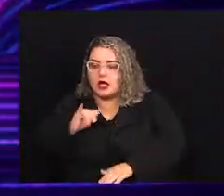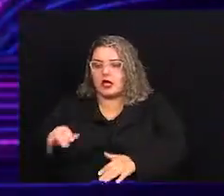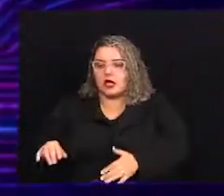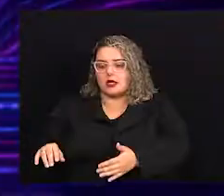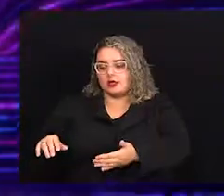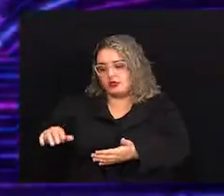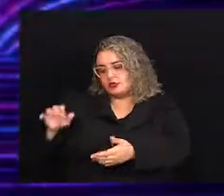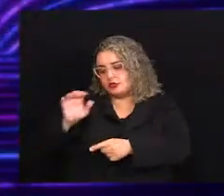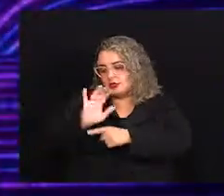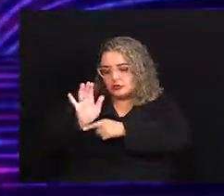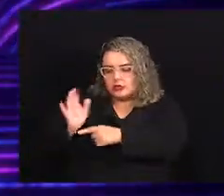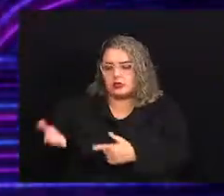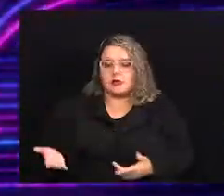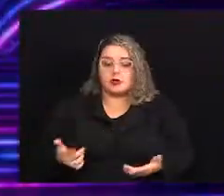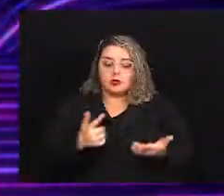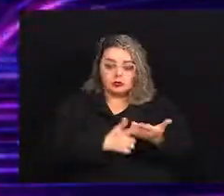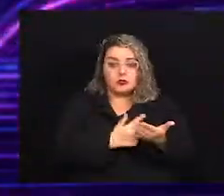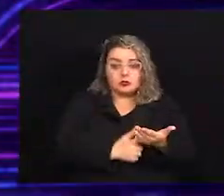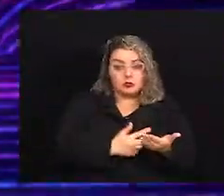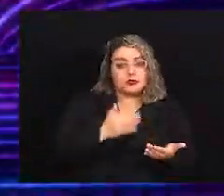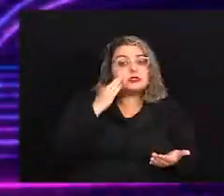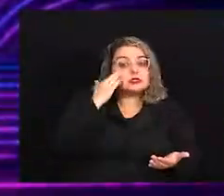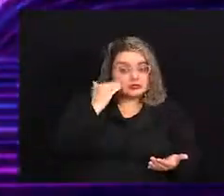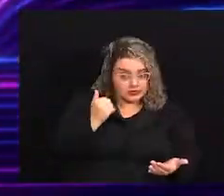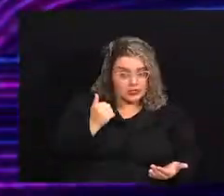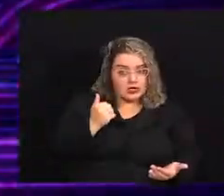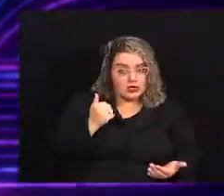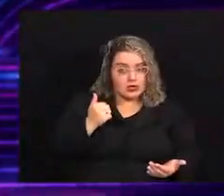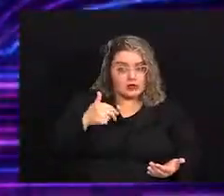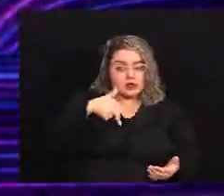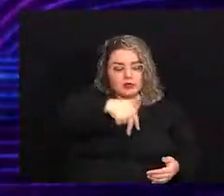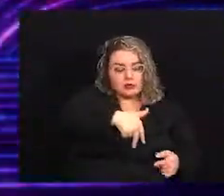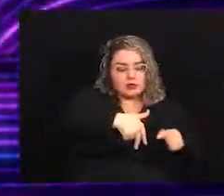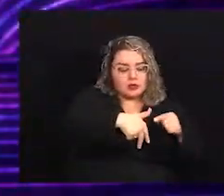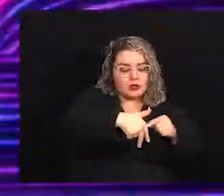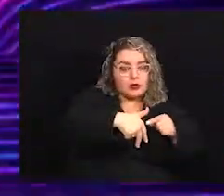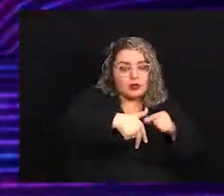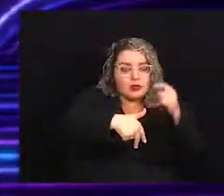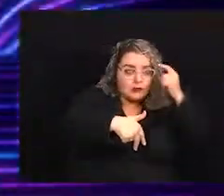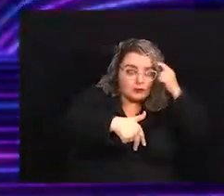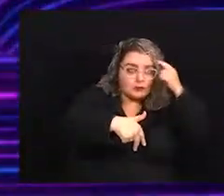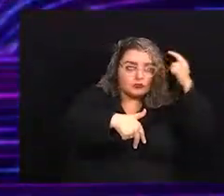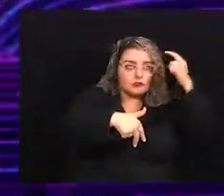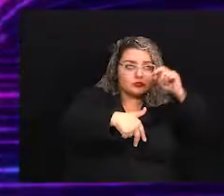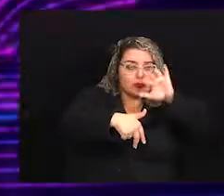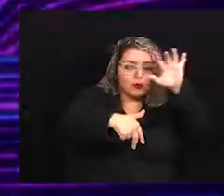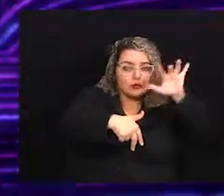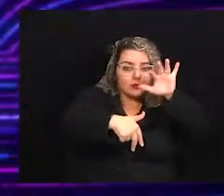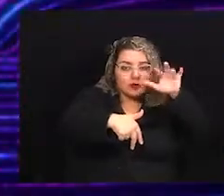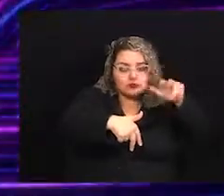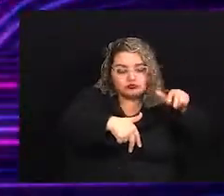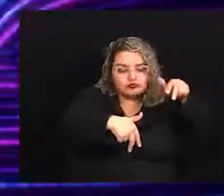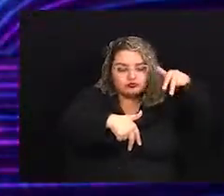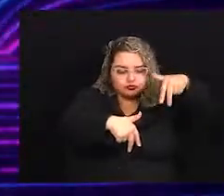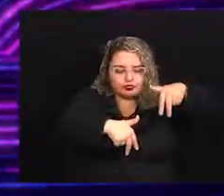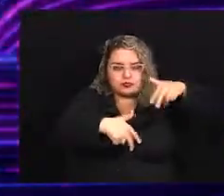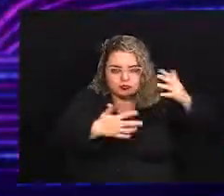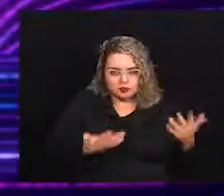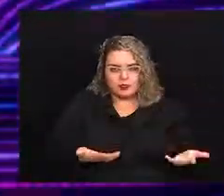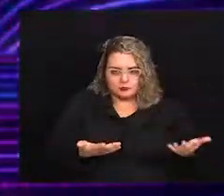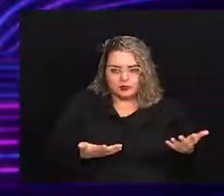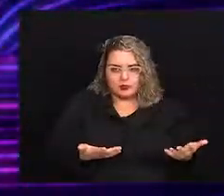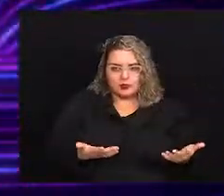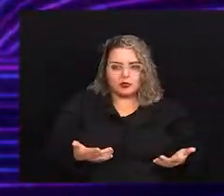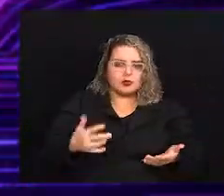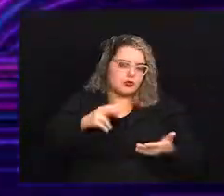num livro, você sabe o que o personagem pensa, você entra dentro do universo, né, psicológico de todo